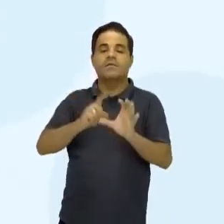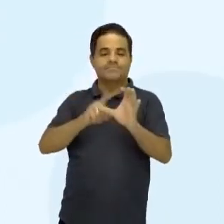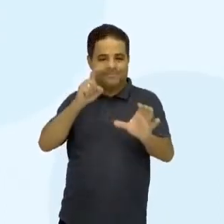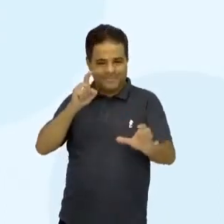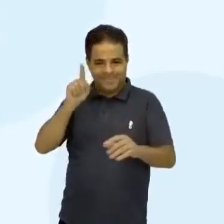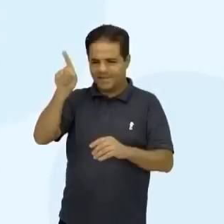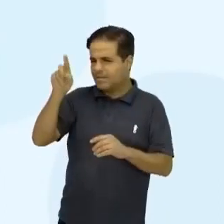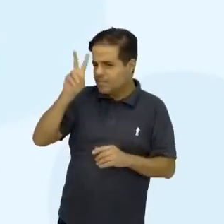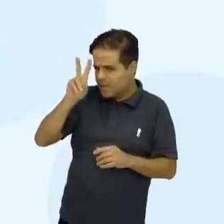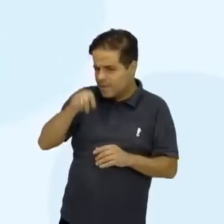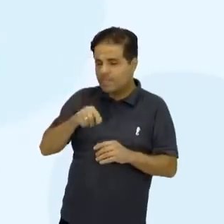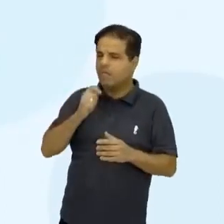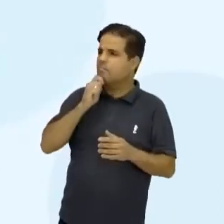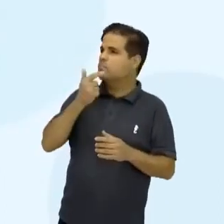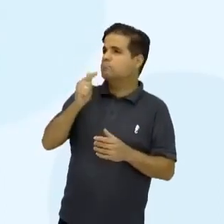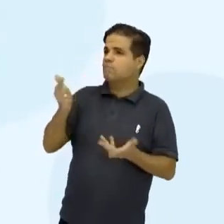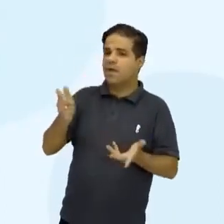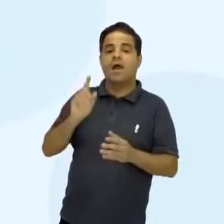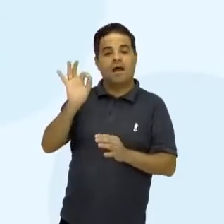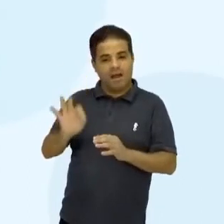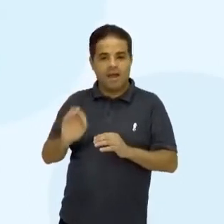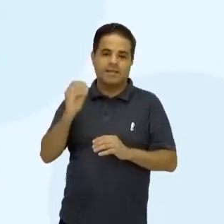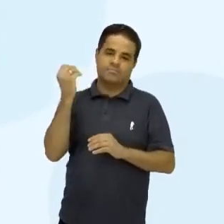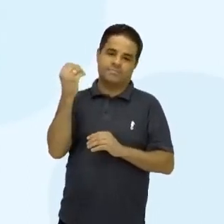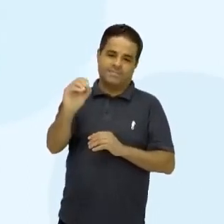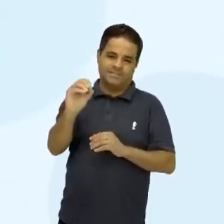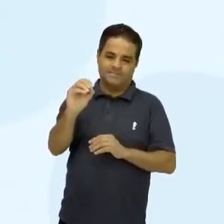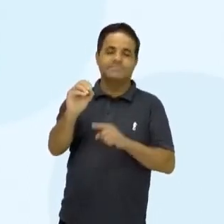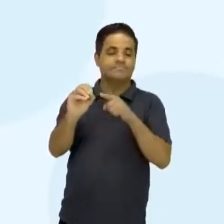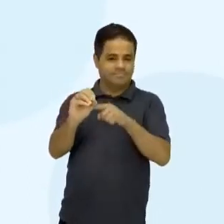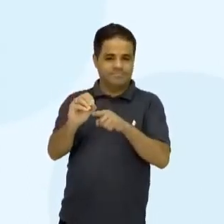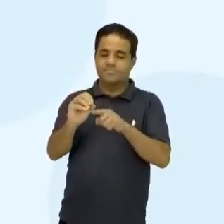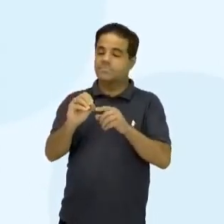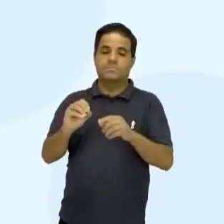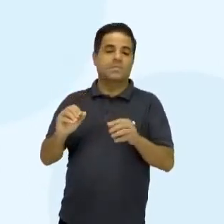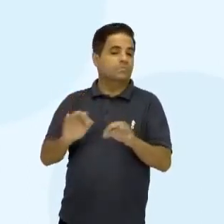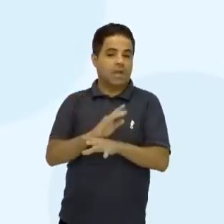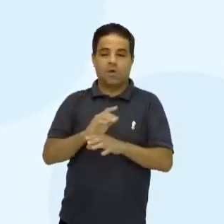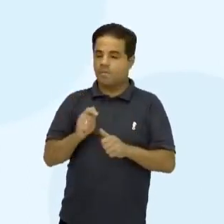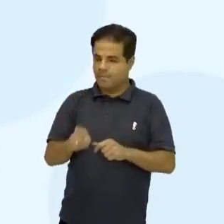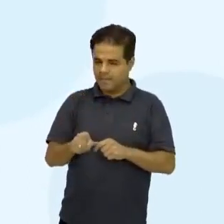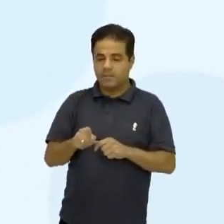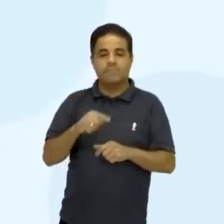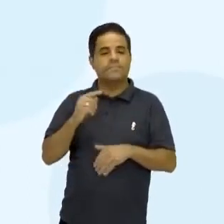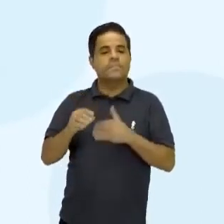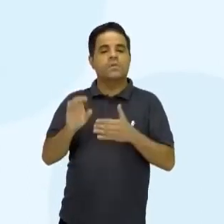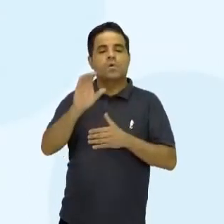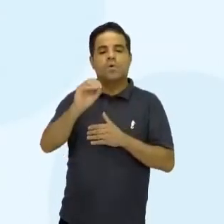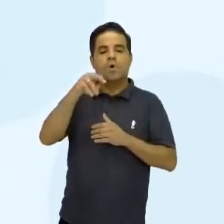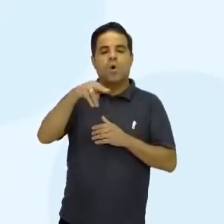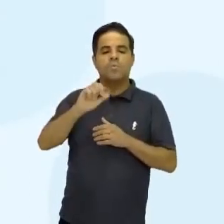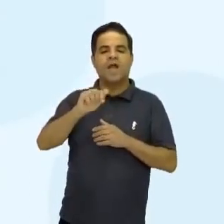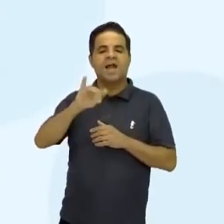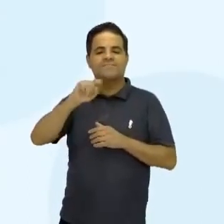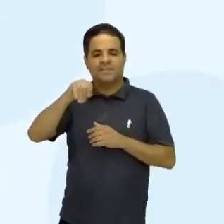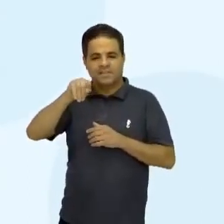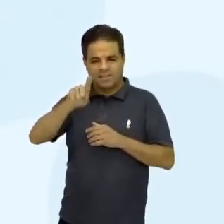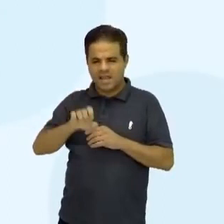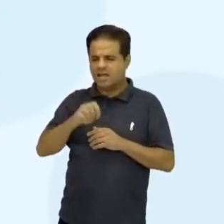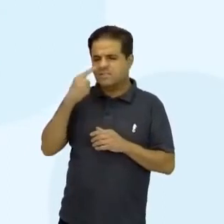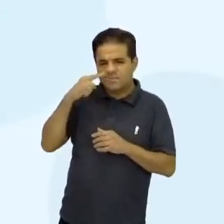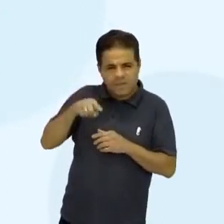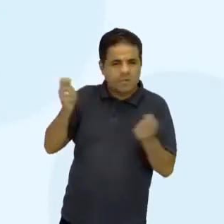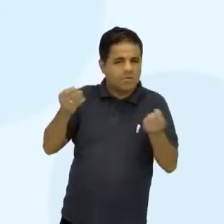independente. E a professora não tem, então ele vale 0, ela é uma incompleta. Tudo bem? Concavidade, como que eu vejo a concavidade